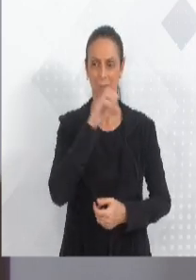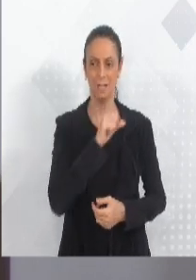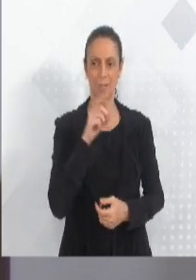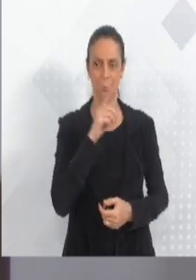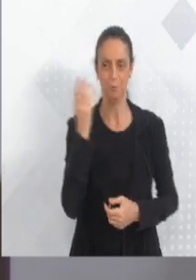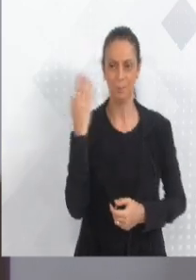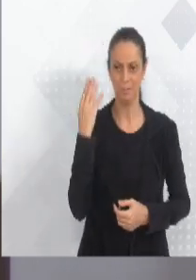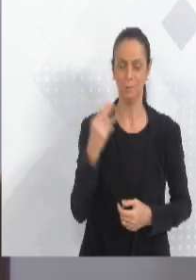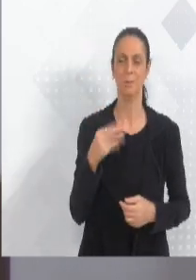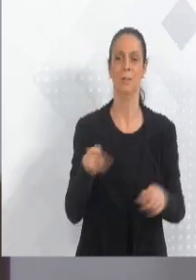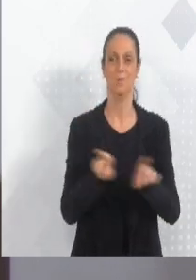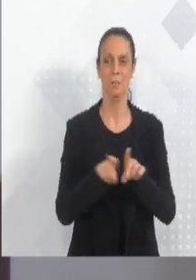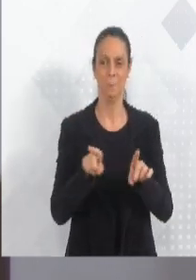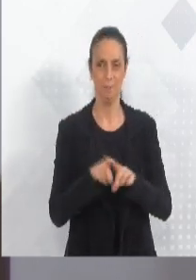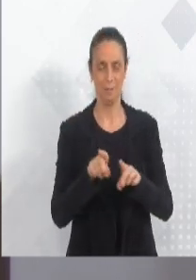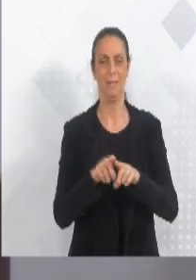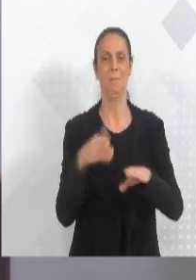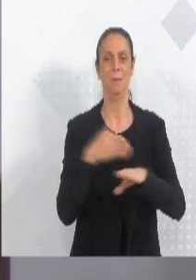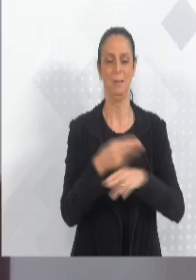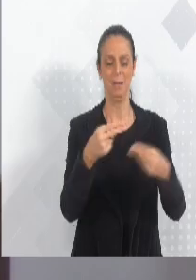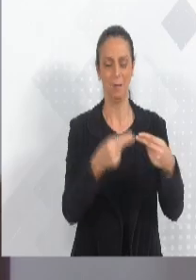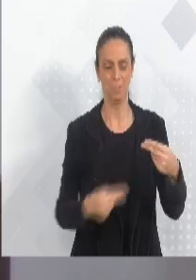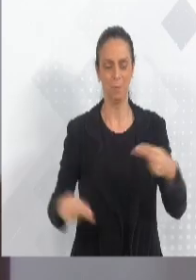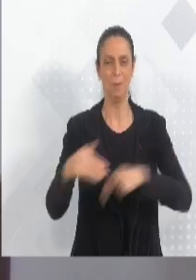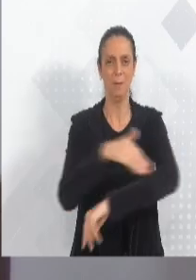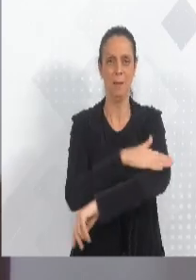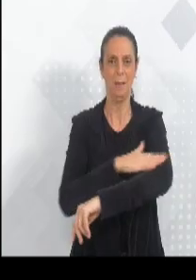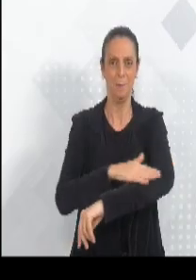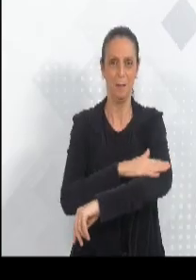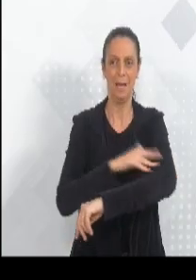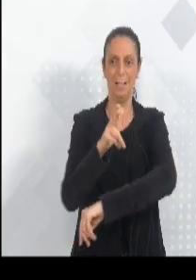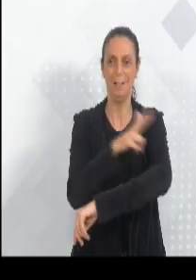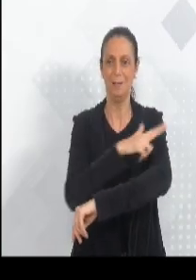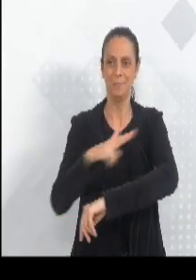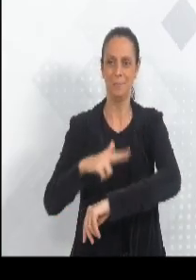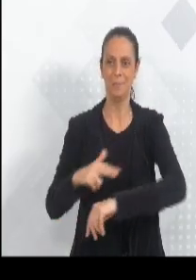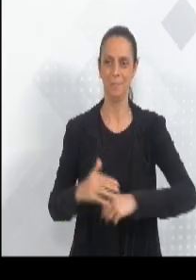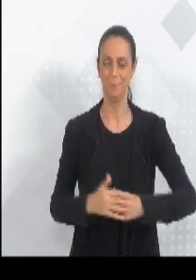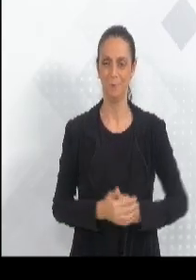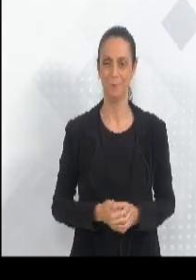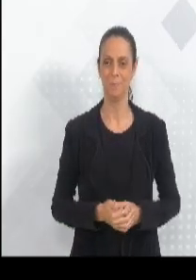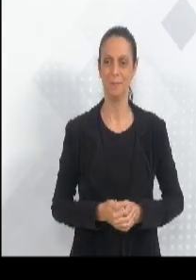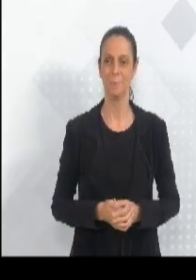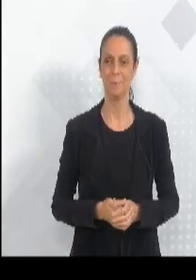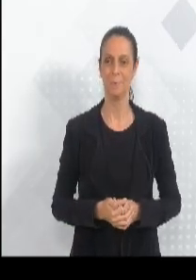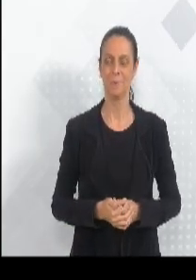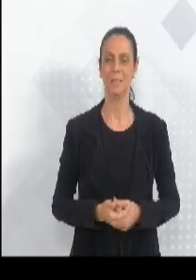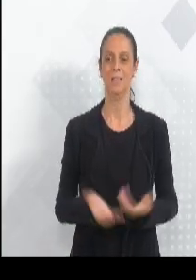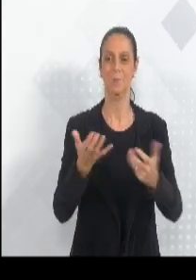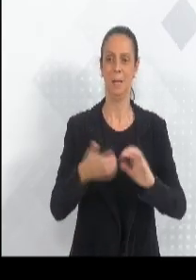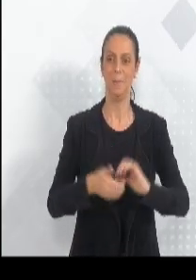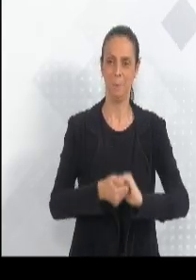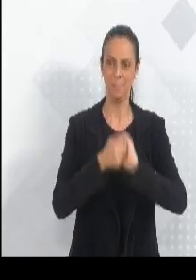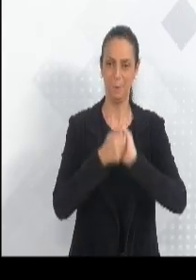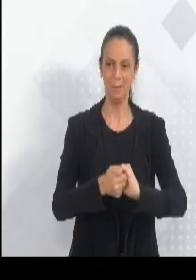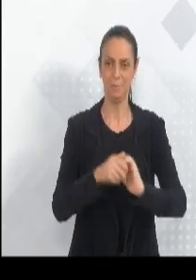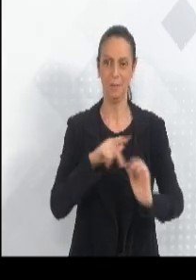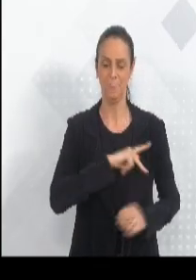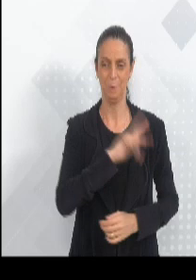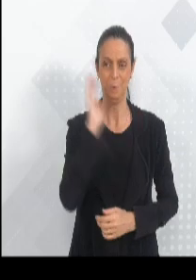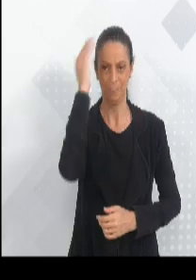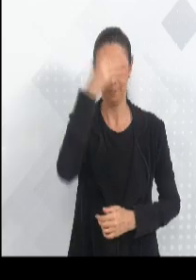inauguração da Praça mecor Barbiere no bairro Victor coner aí quero parabenizar o prefeito e a